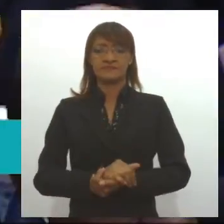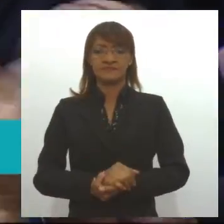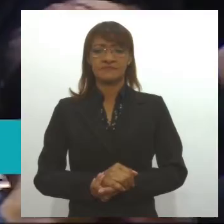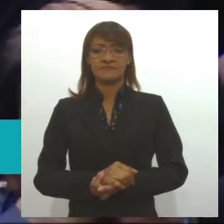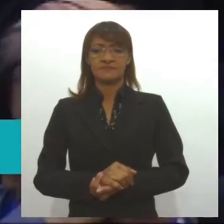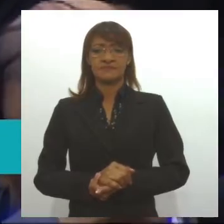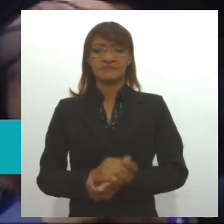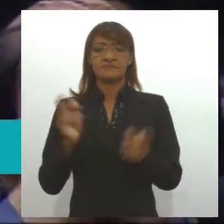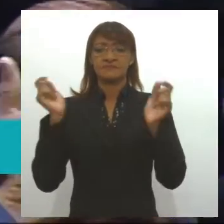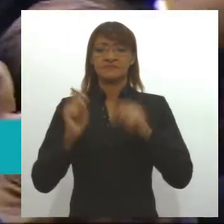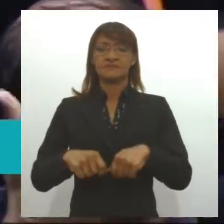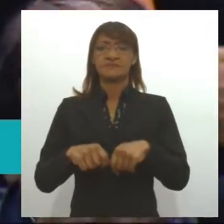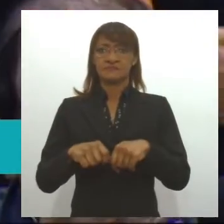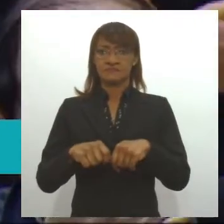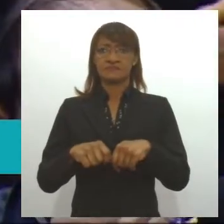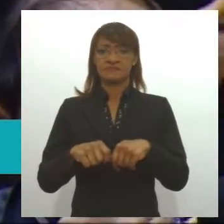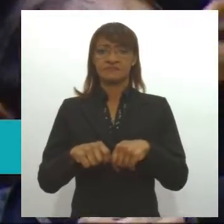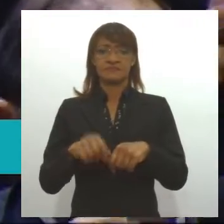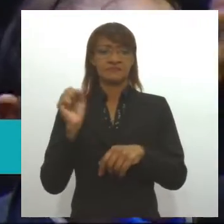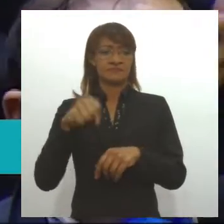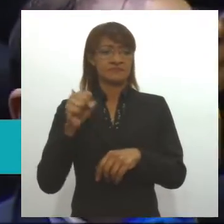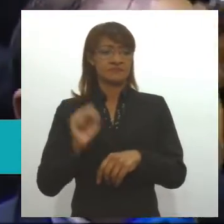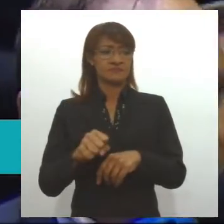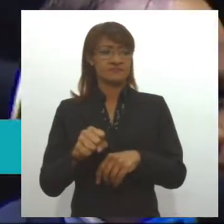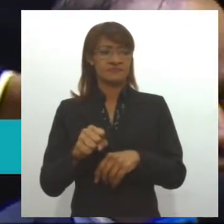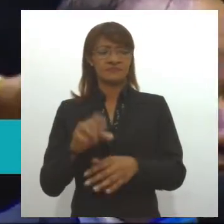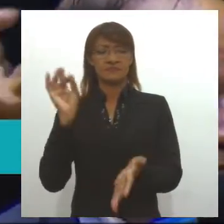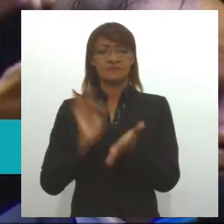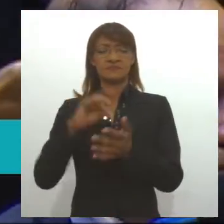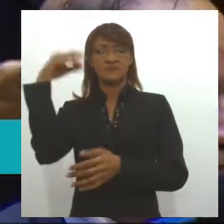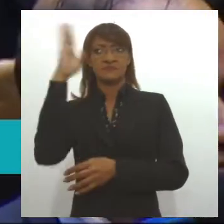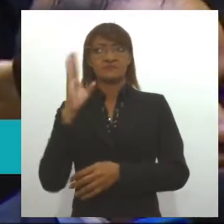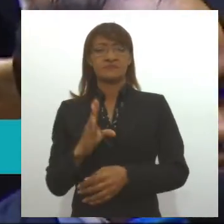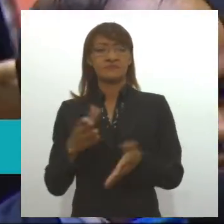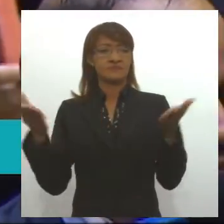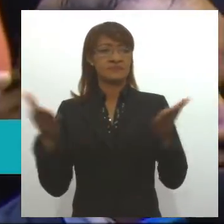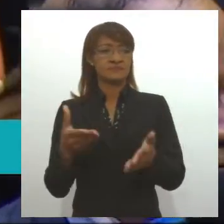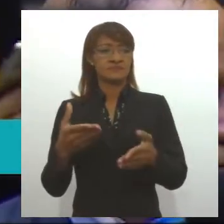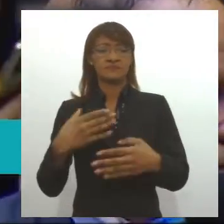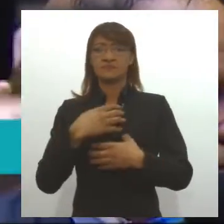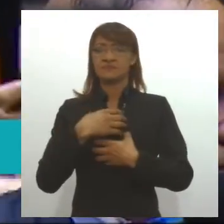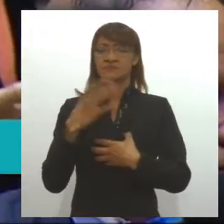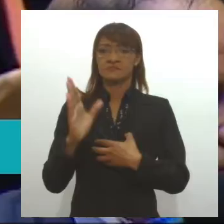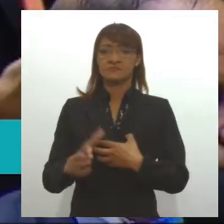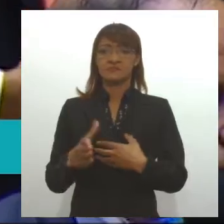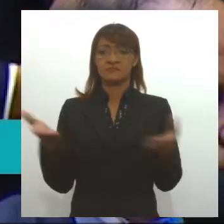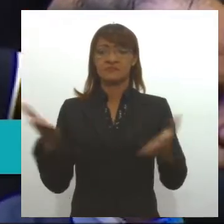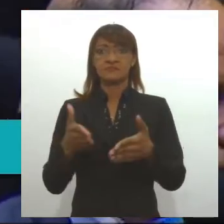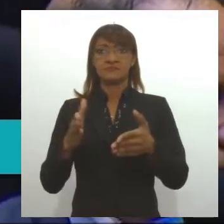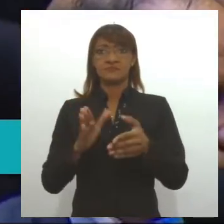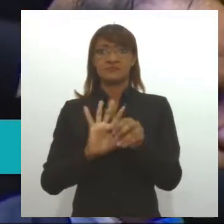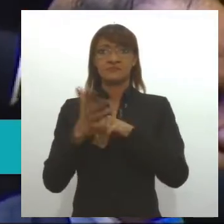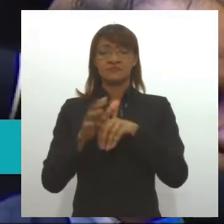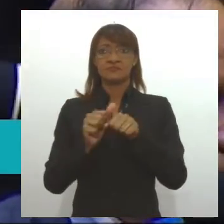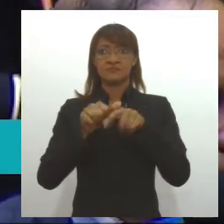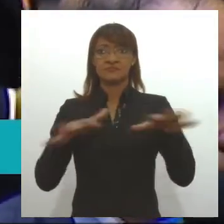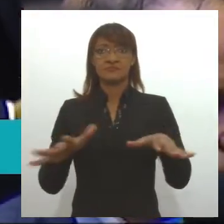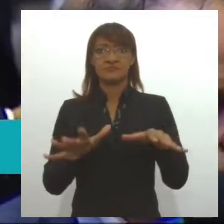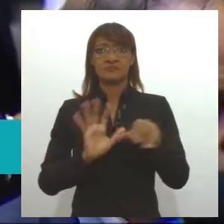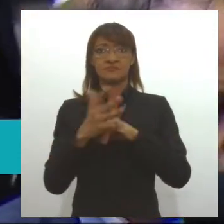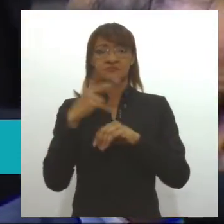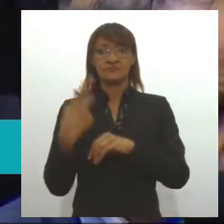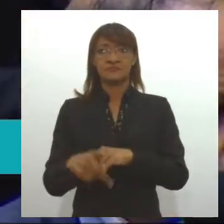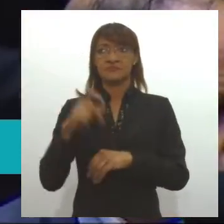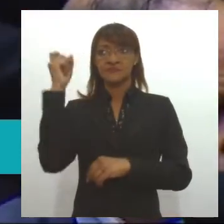perto da população, sensíveis à realidade do Brasil. Se nós estamos tratando de uma pandemia, se nós estamos tratando de